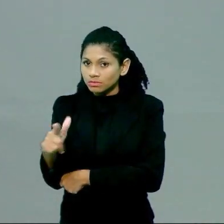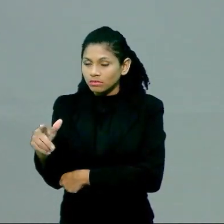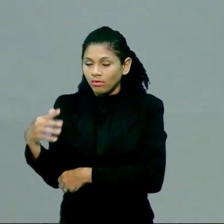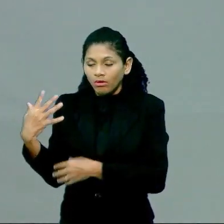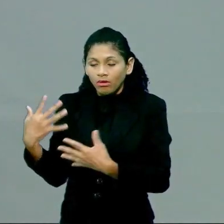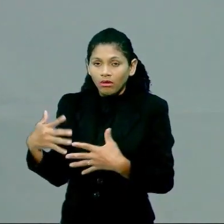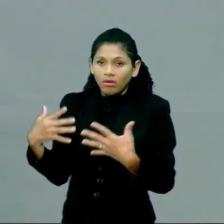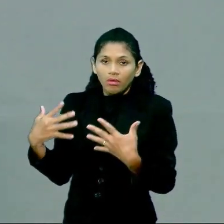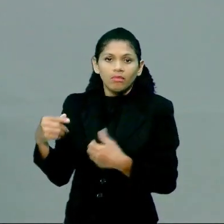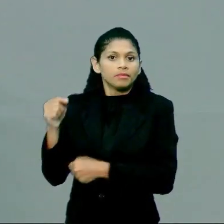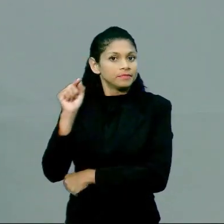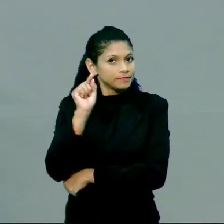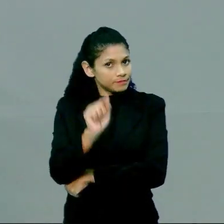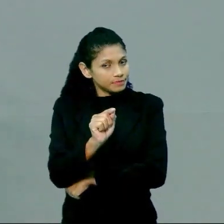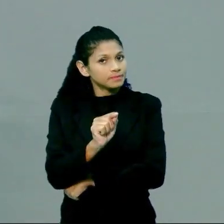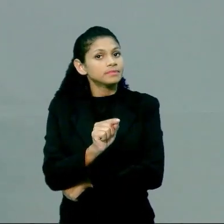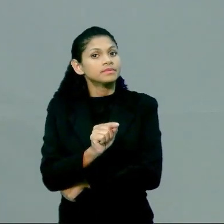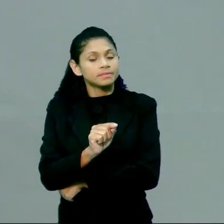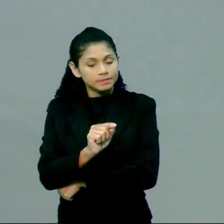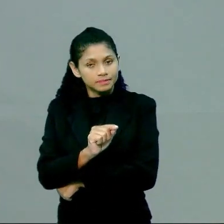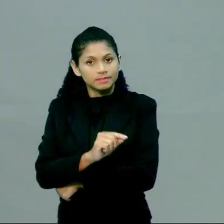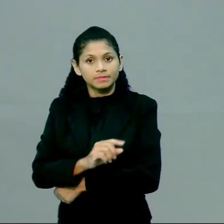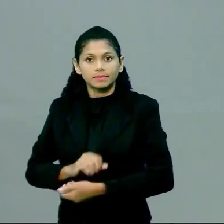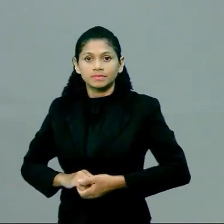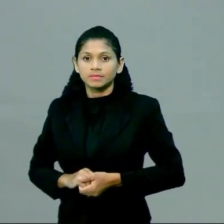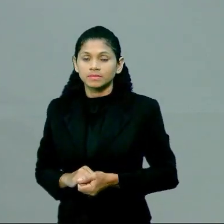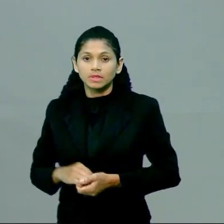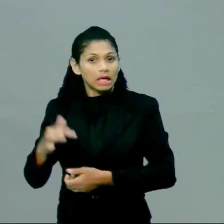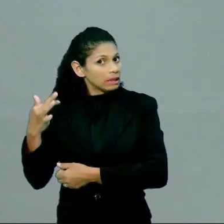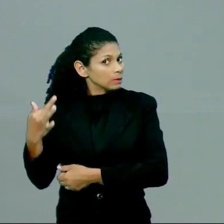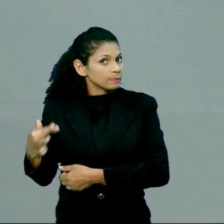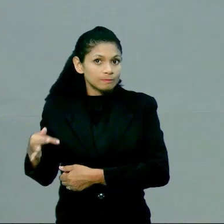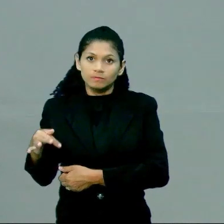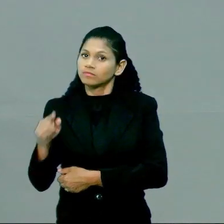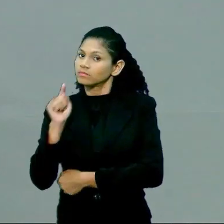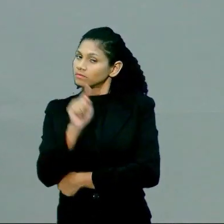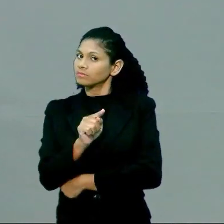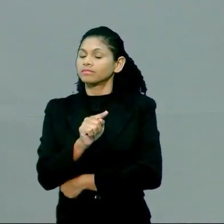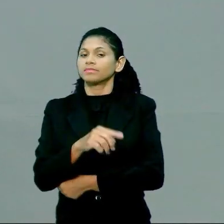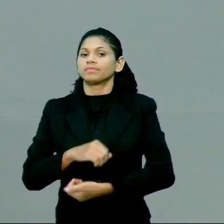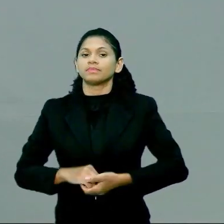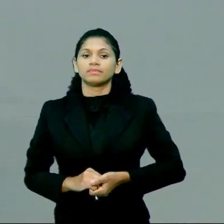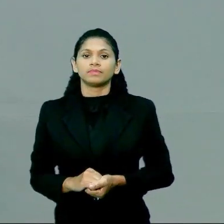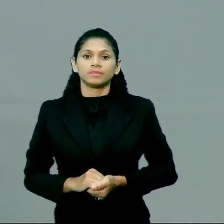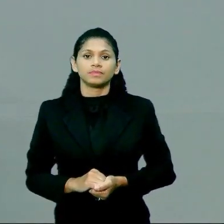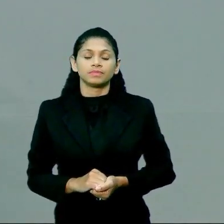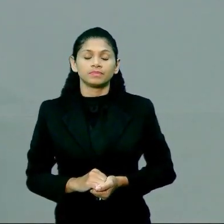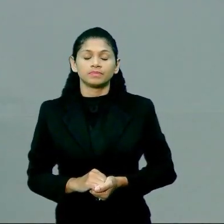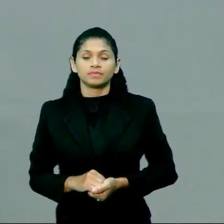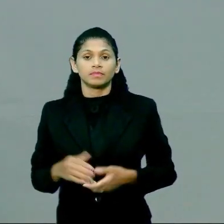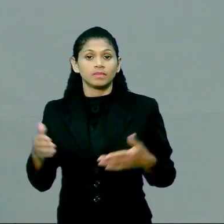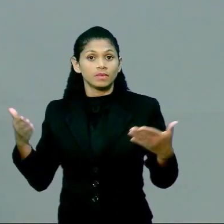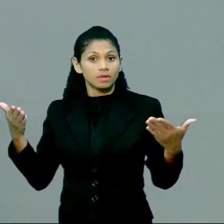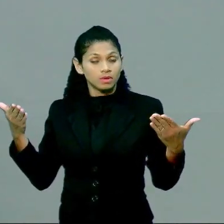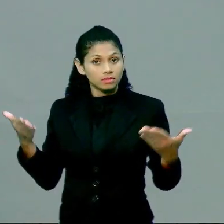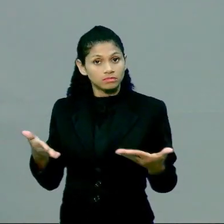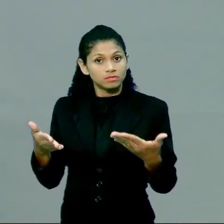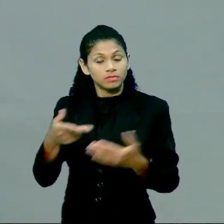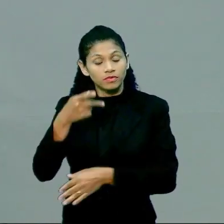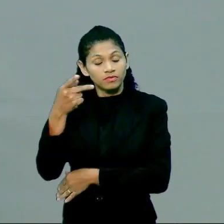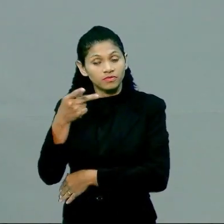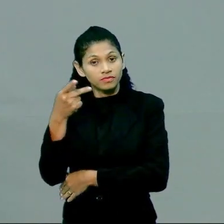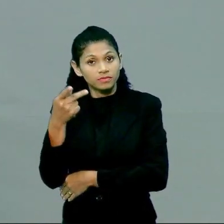Então você tem que estar preparado. Então vamos lá, galera. Hoje nós vamos falar um pouco da sinonimia